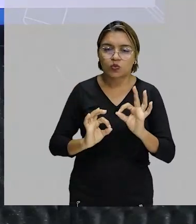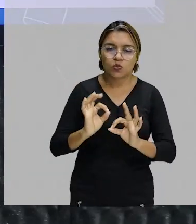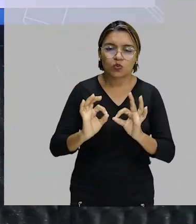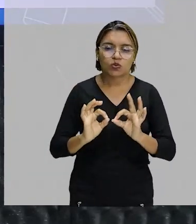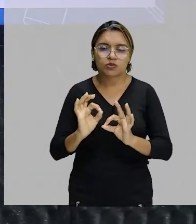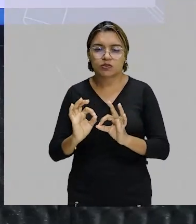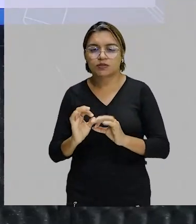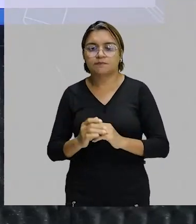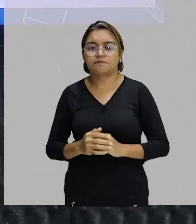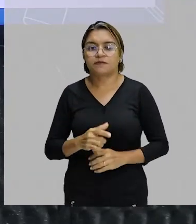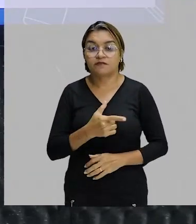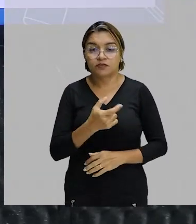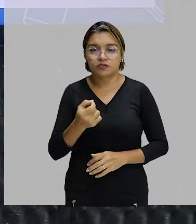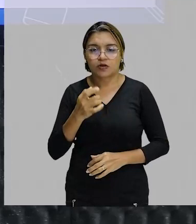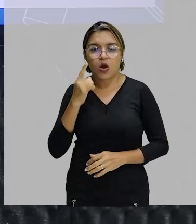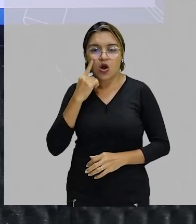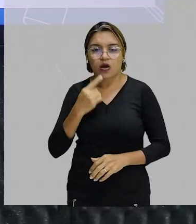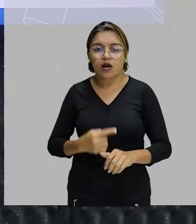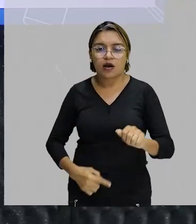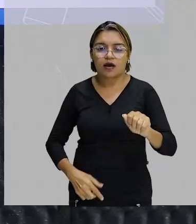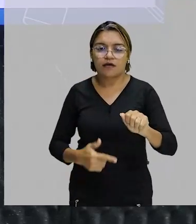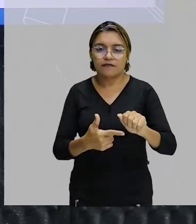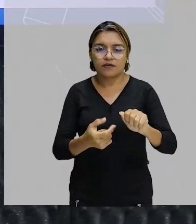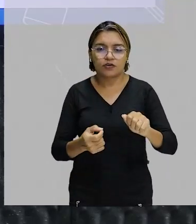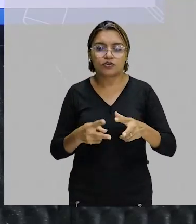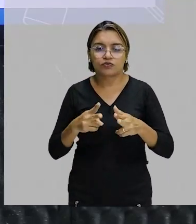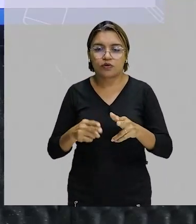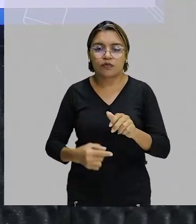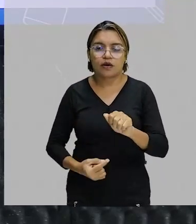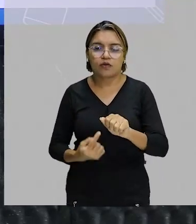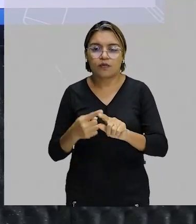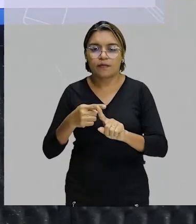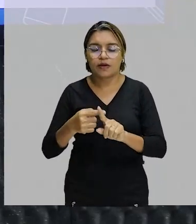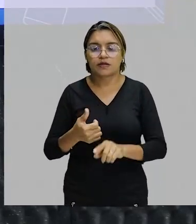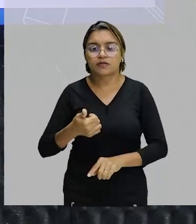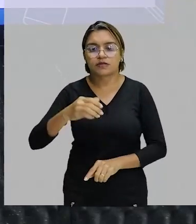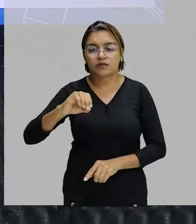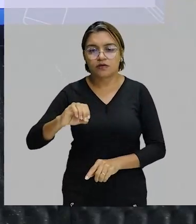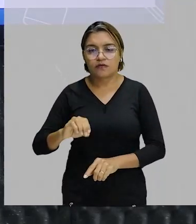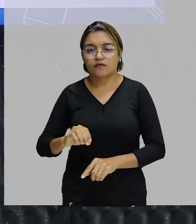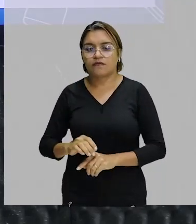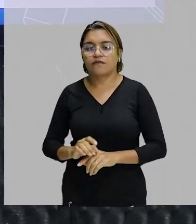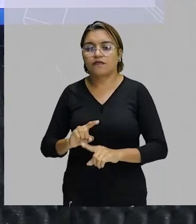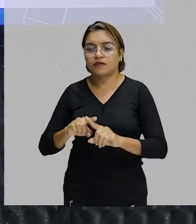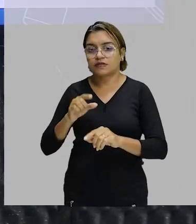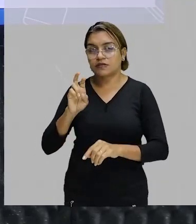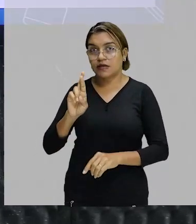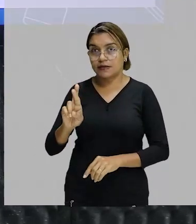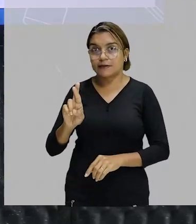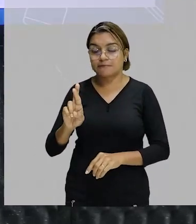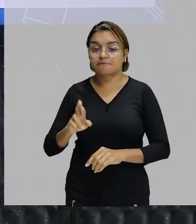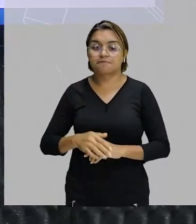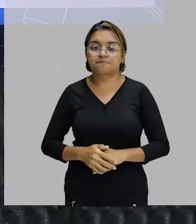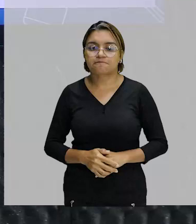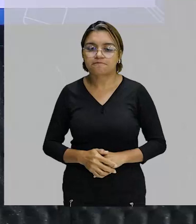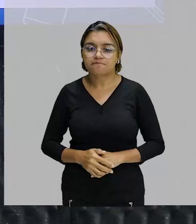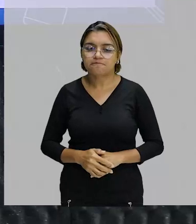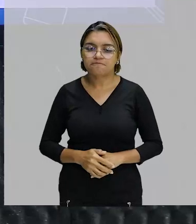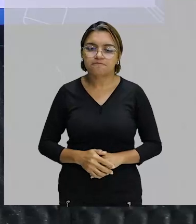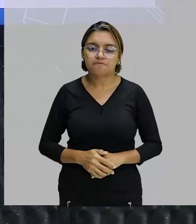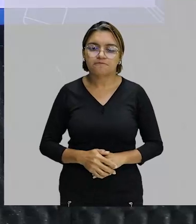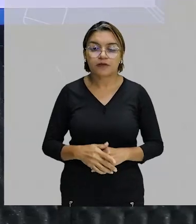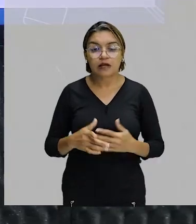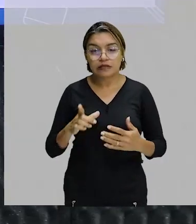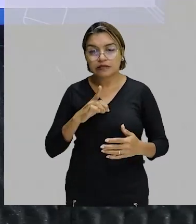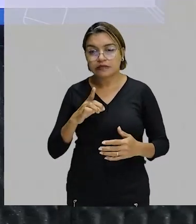o 20º termo. Então, eu tenho A20 igual a 1 mais 20 menos 1, vezes R, no caso 20 menos 1 já deu 19 aqui, eu